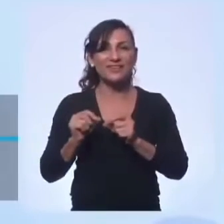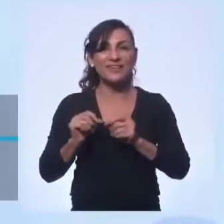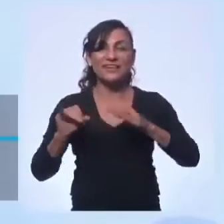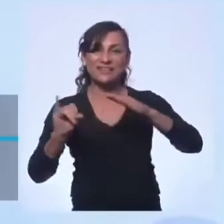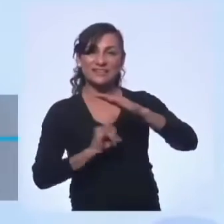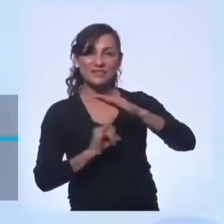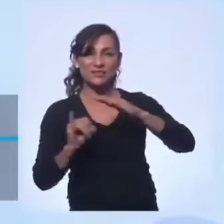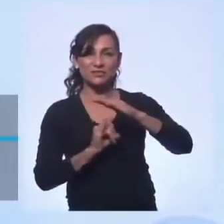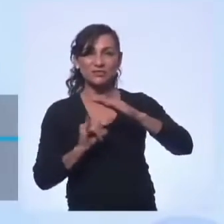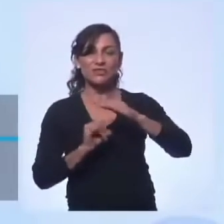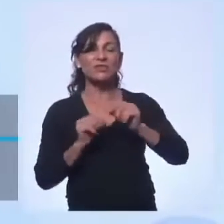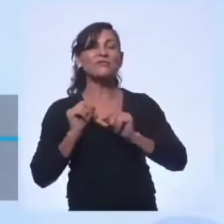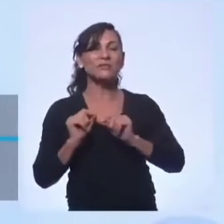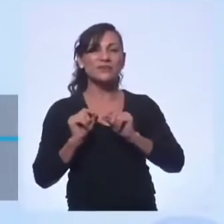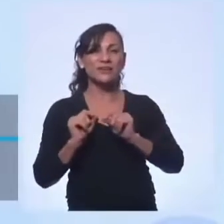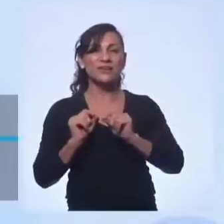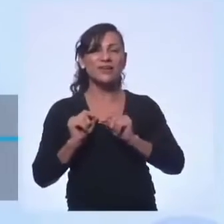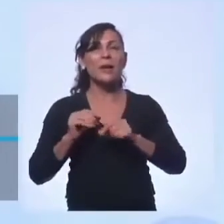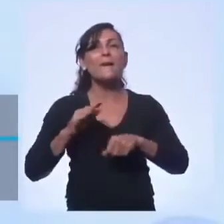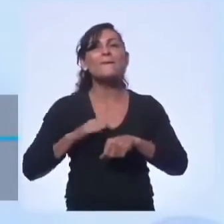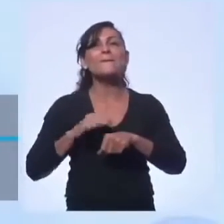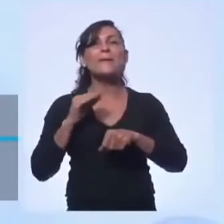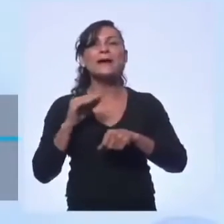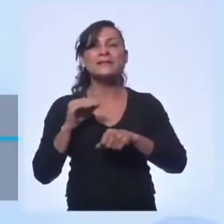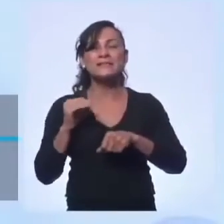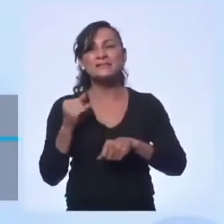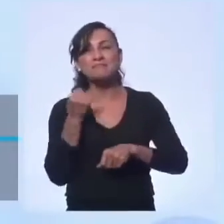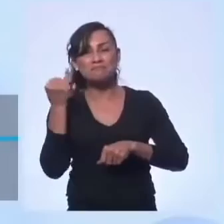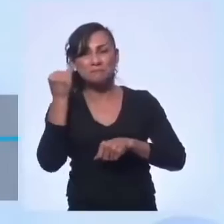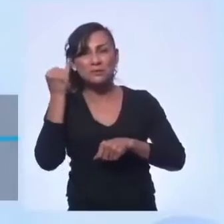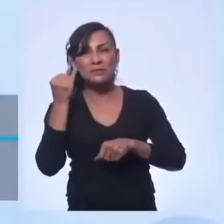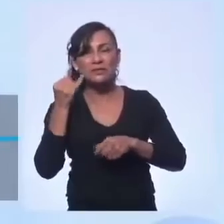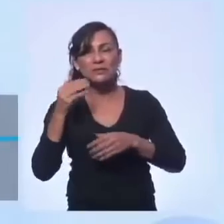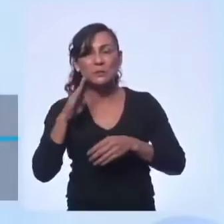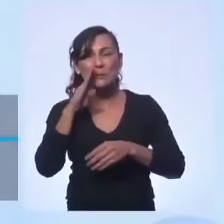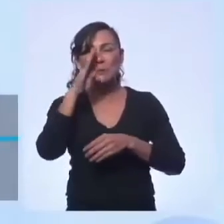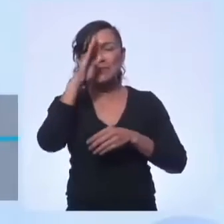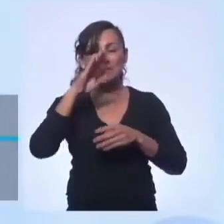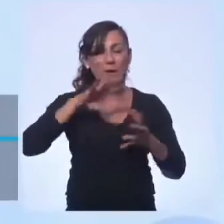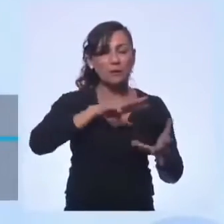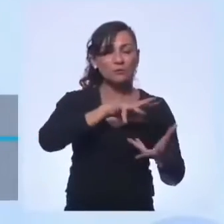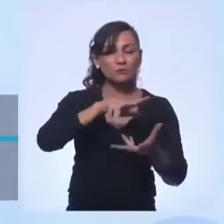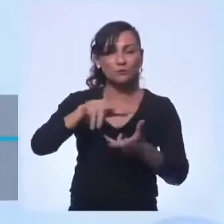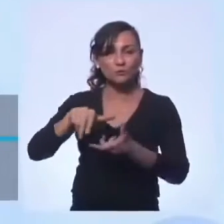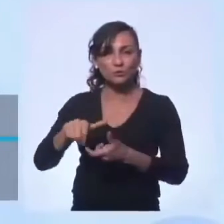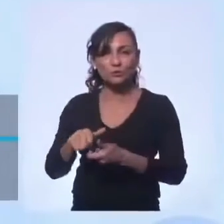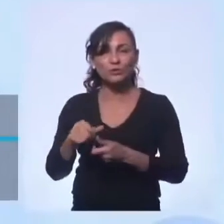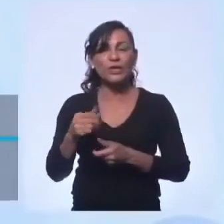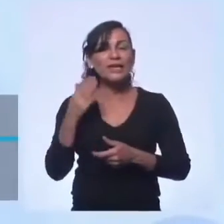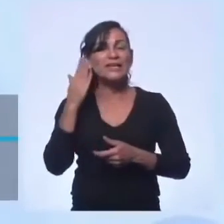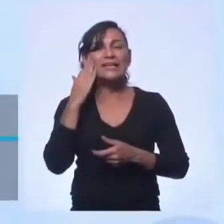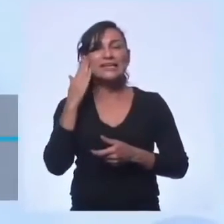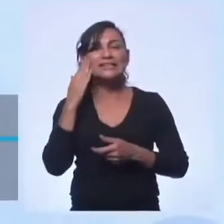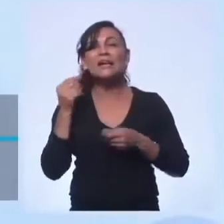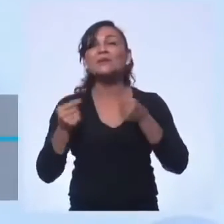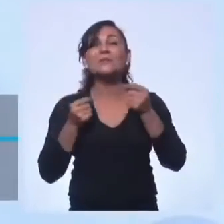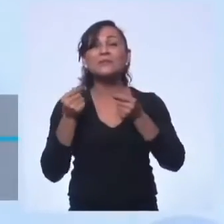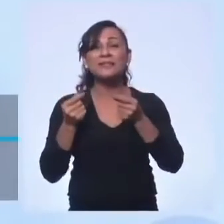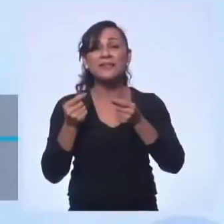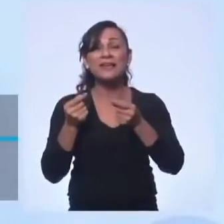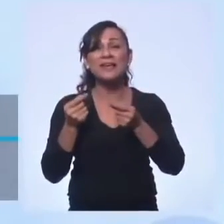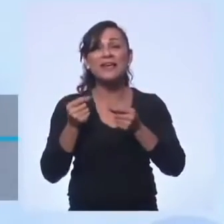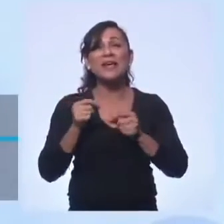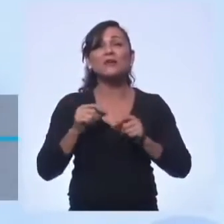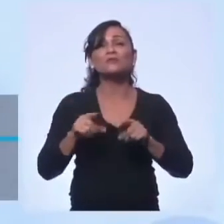das instituições serem mais eficazes aí no mundo, tá certo? E aí nós teremos, quem sabe aí, né, não sendo